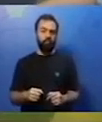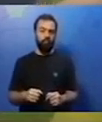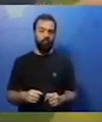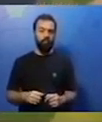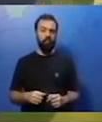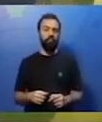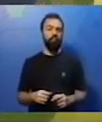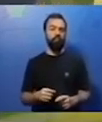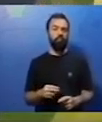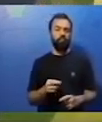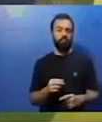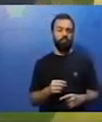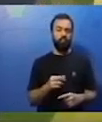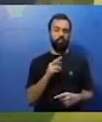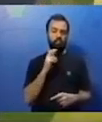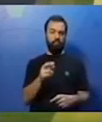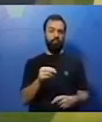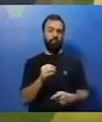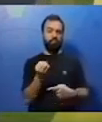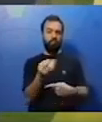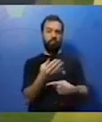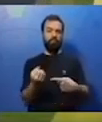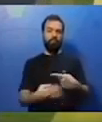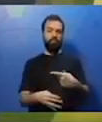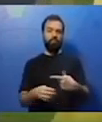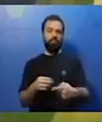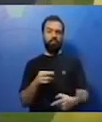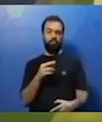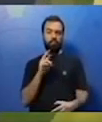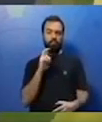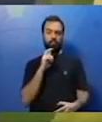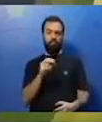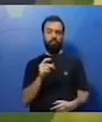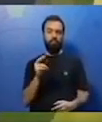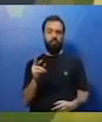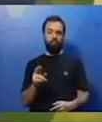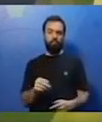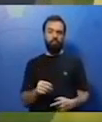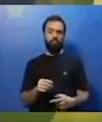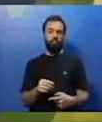a fração equivalente, neste caso, é